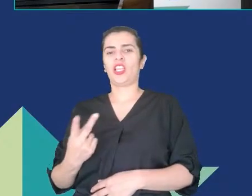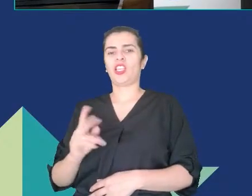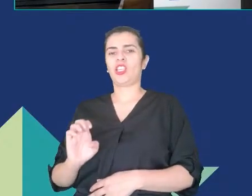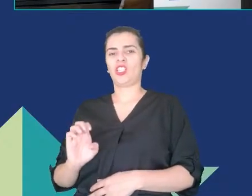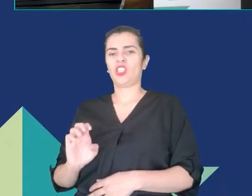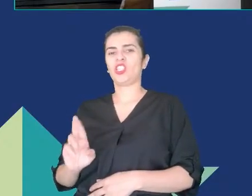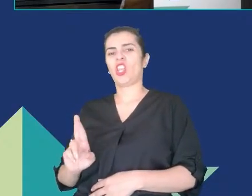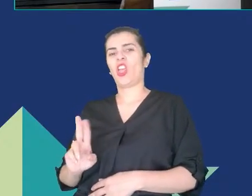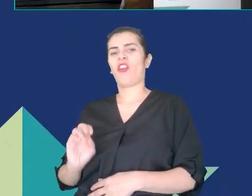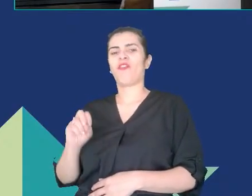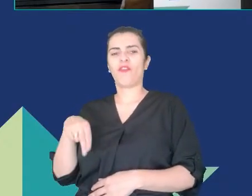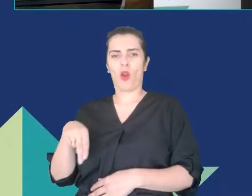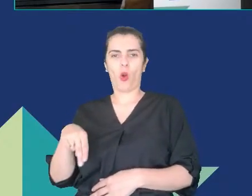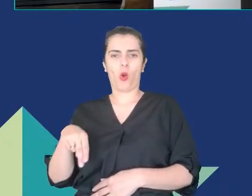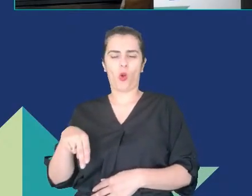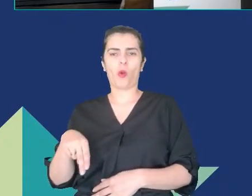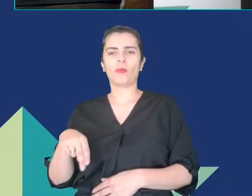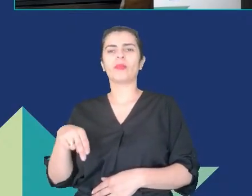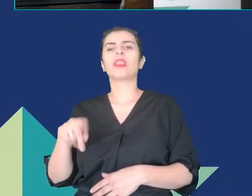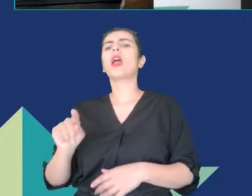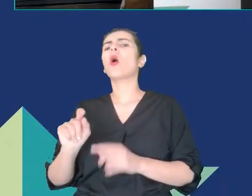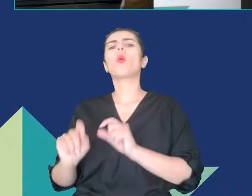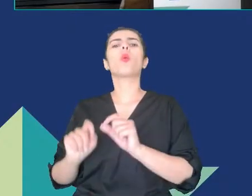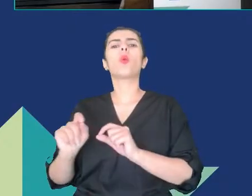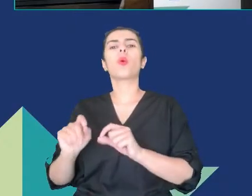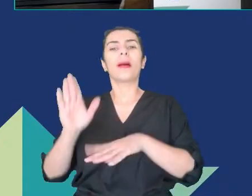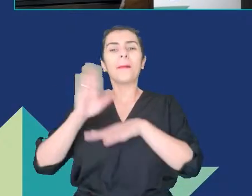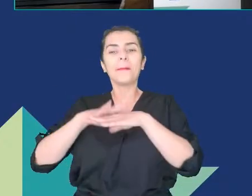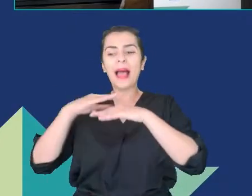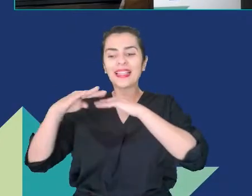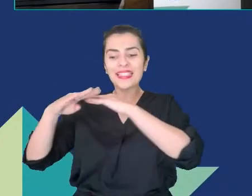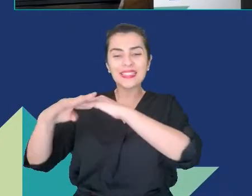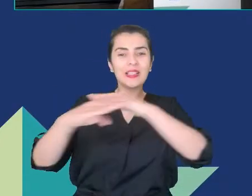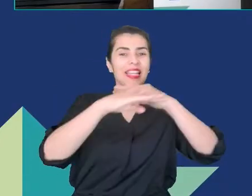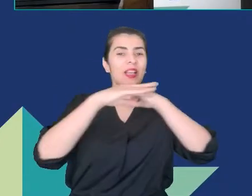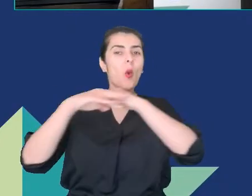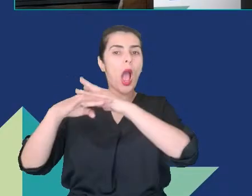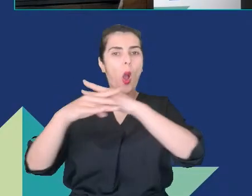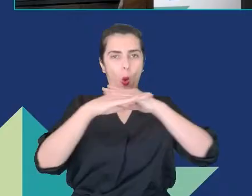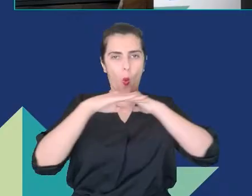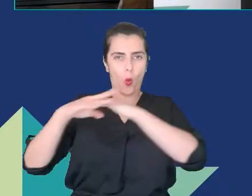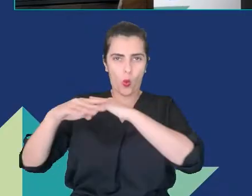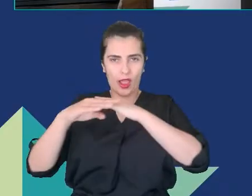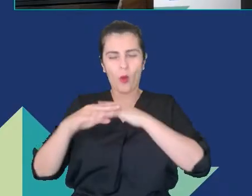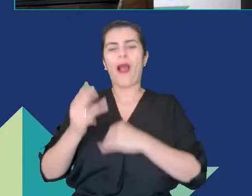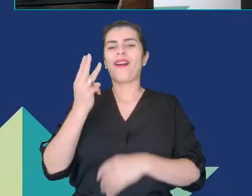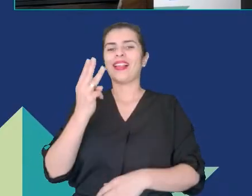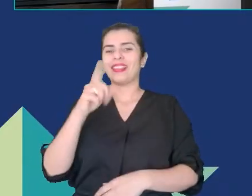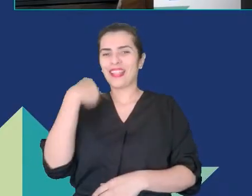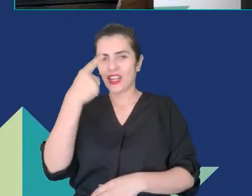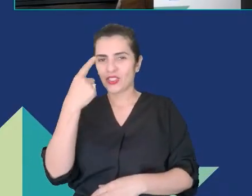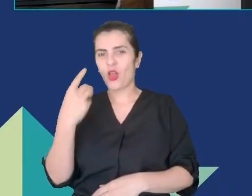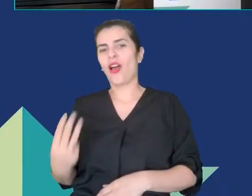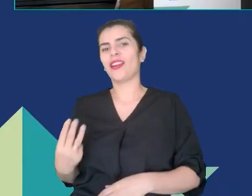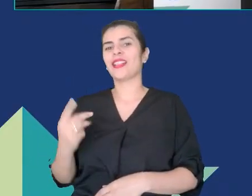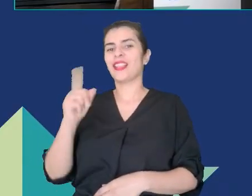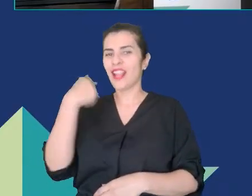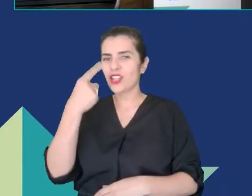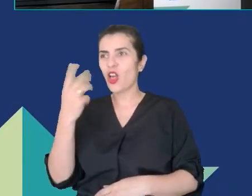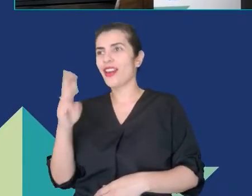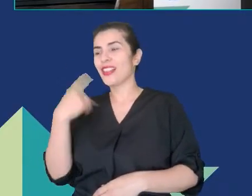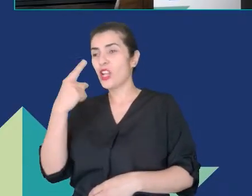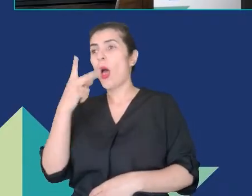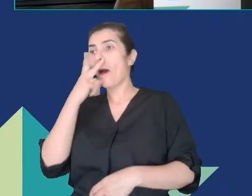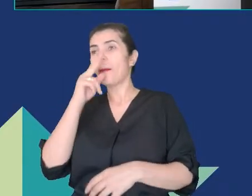Chevron, você gera uma maior homogeneização dessa granulometria, que de 3 em 3 horas talvez tenha uma variação, mas ele vai